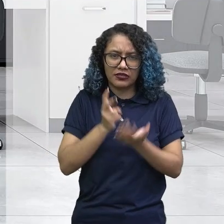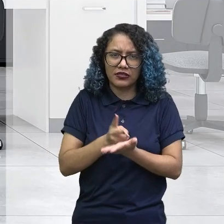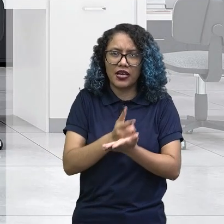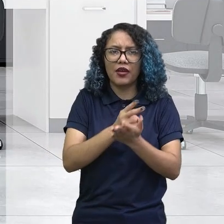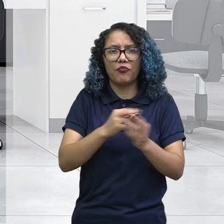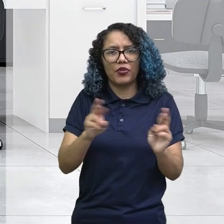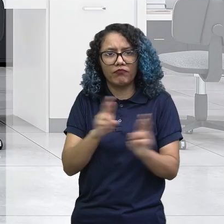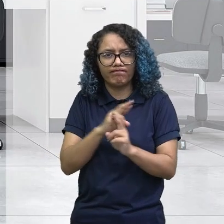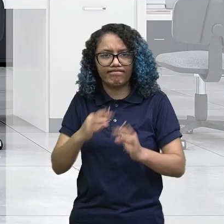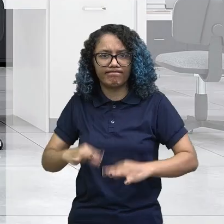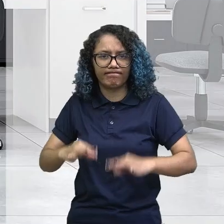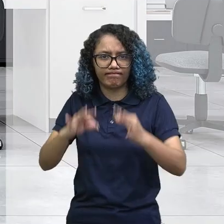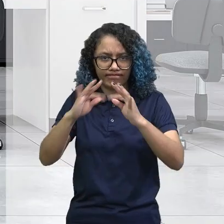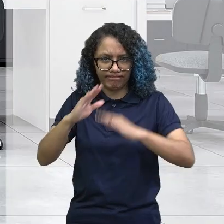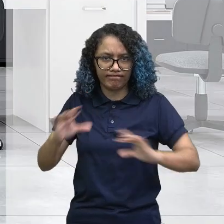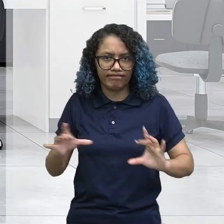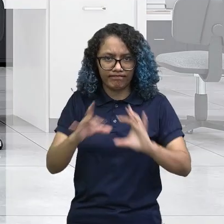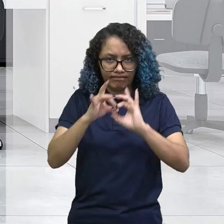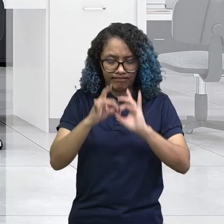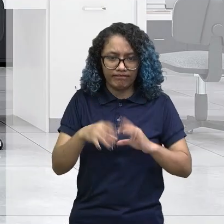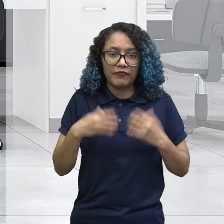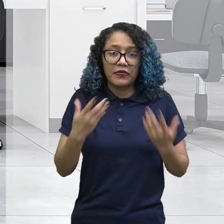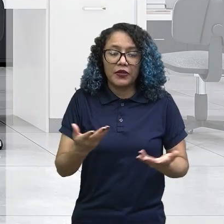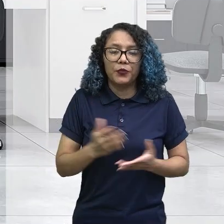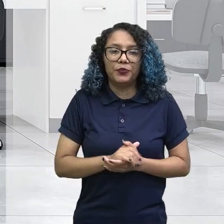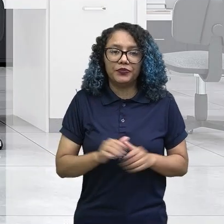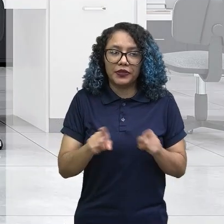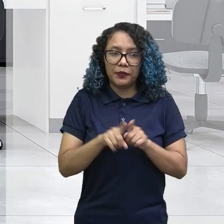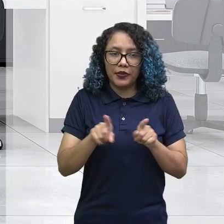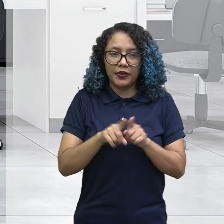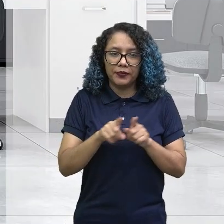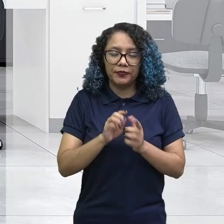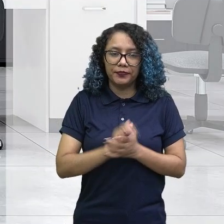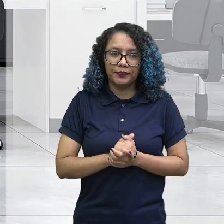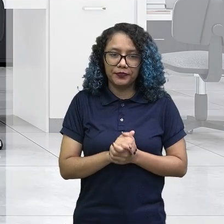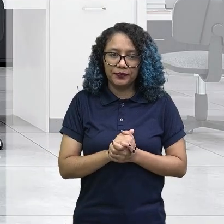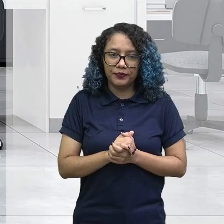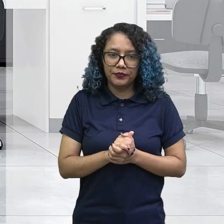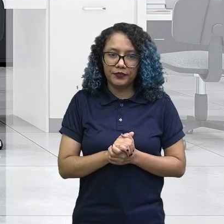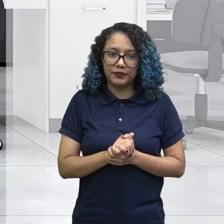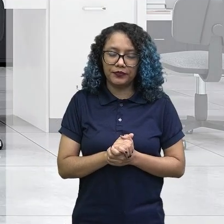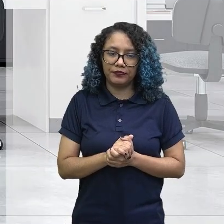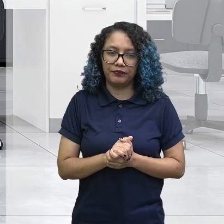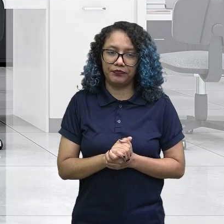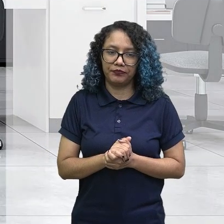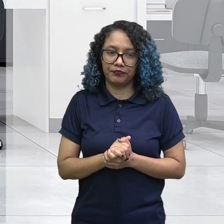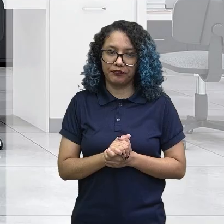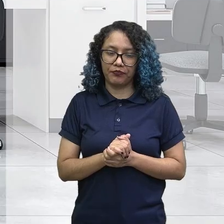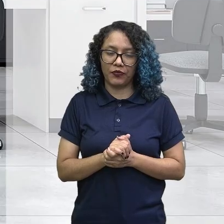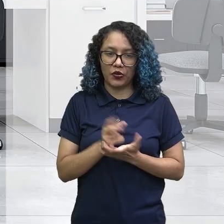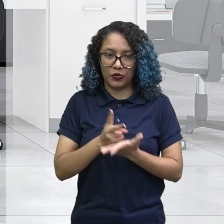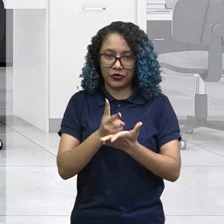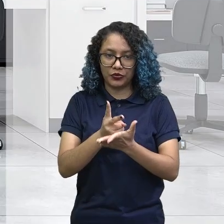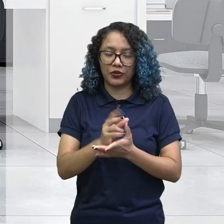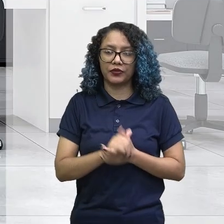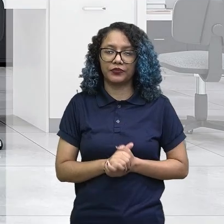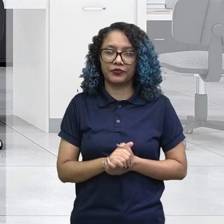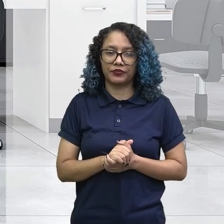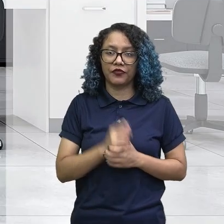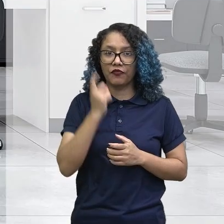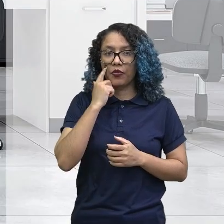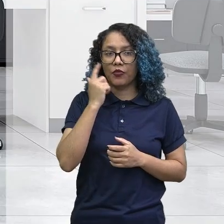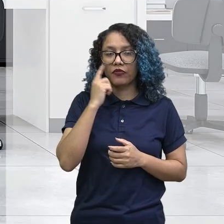da tecnologia, tá bom? E outras situações relacionadas também com a engenharia genética, né? A gente vai observar mais